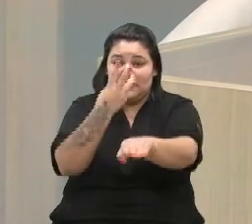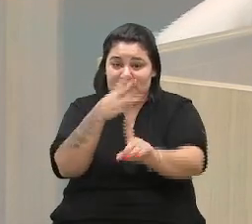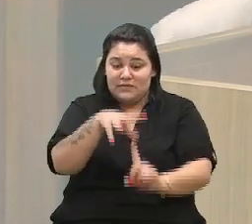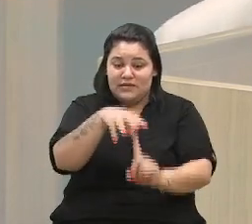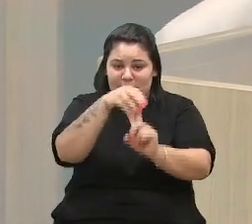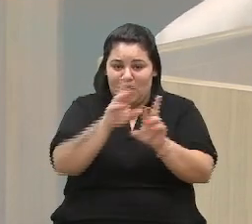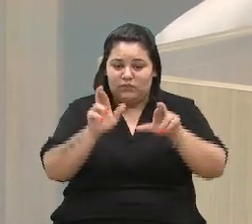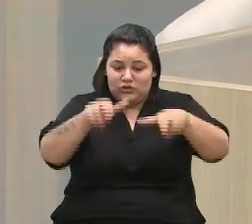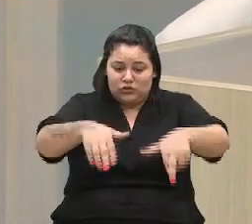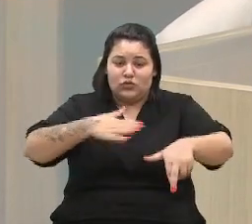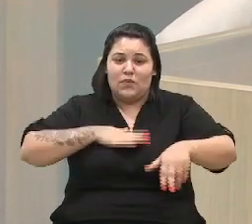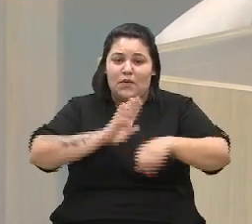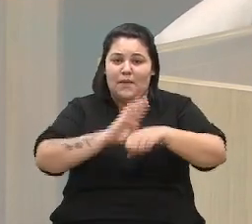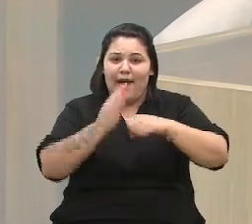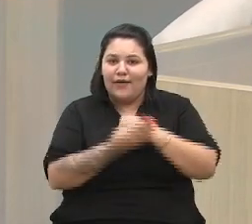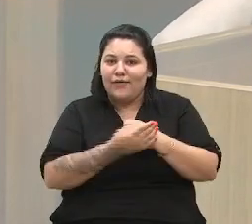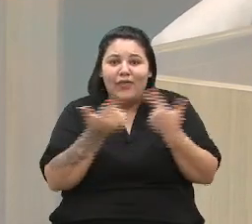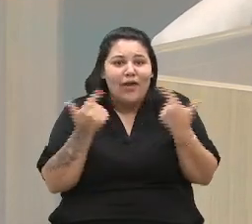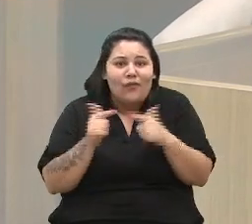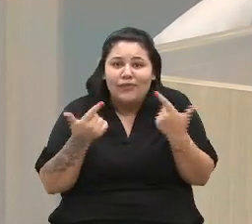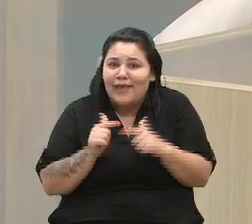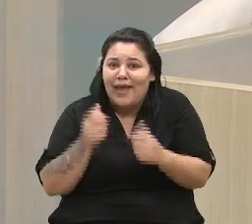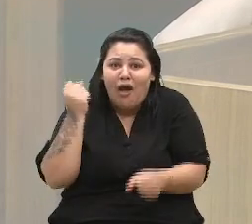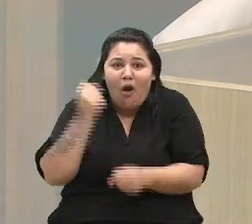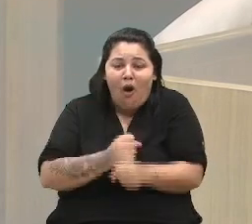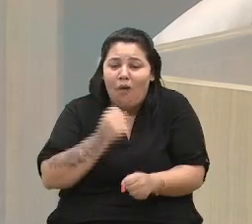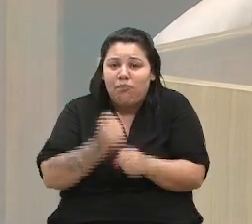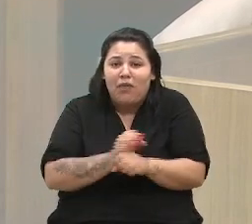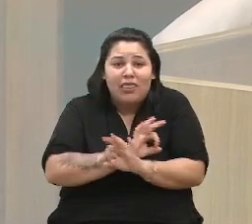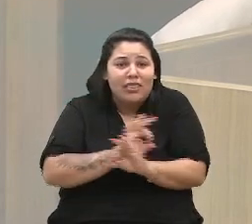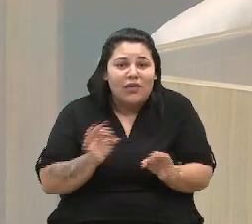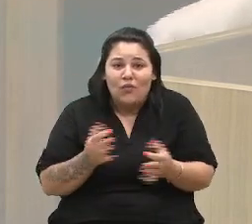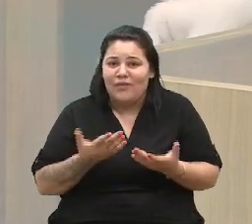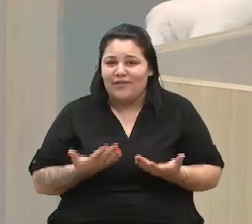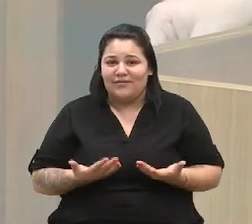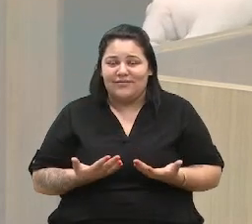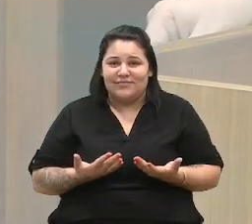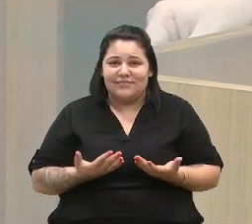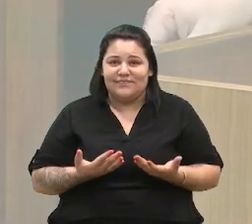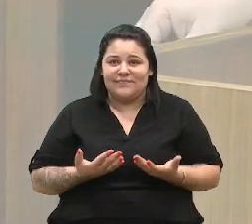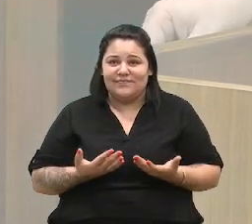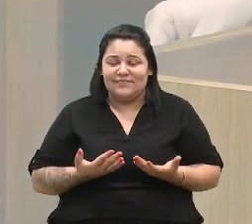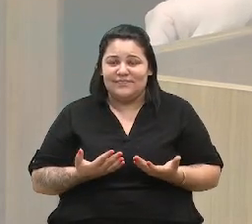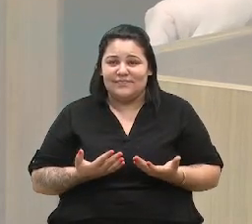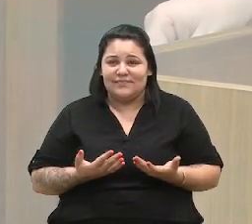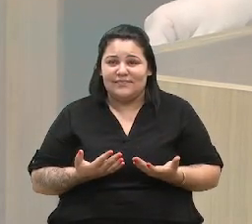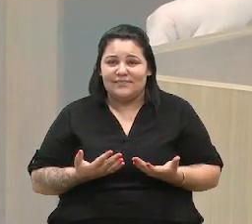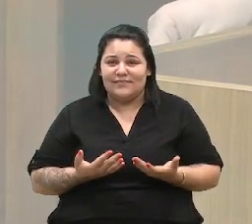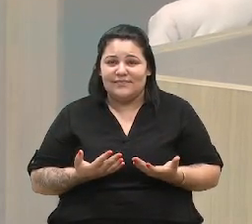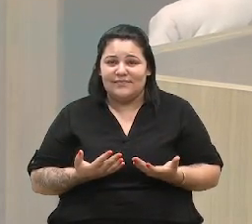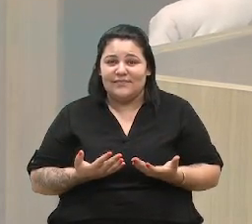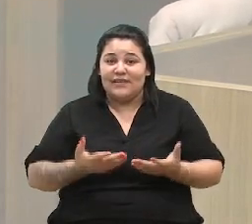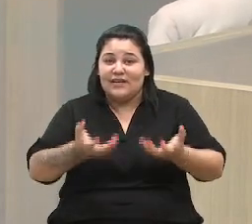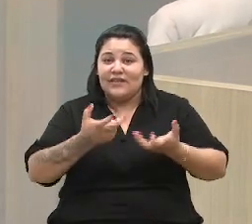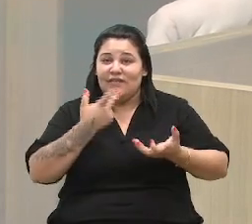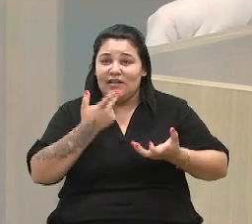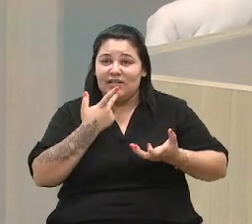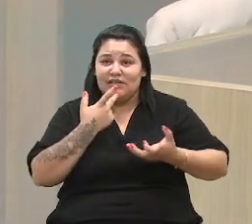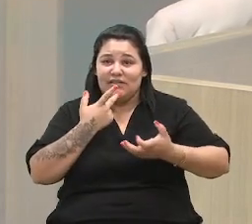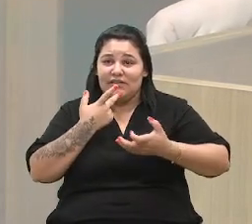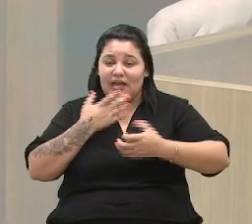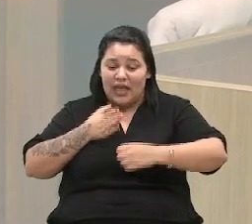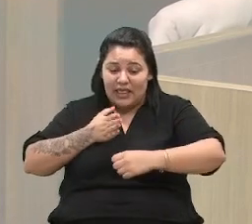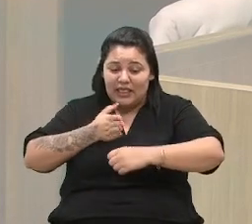região, não será contemplada. Quero dizer que entrando na Travessa São